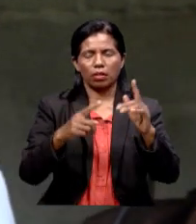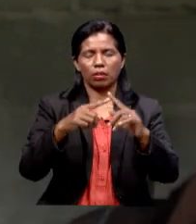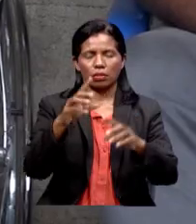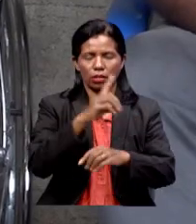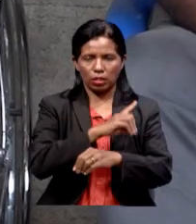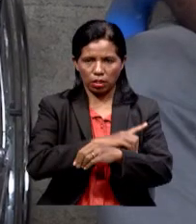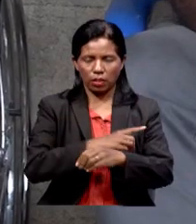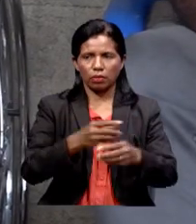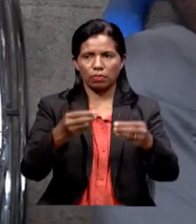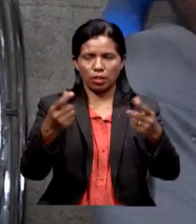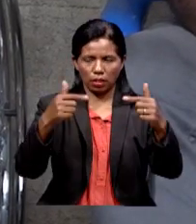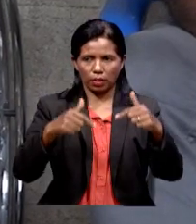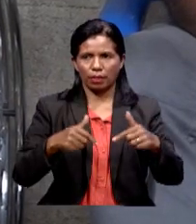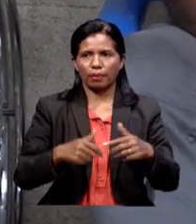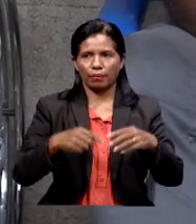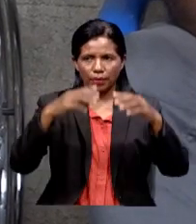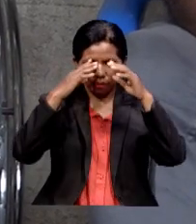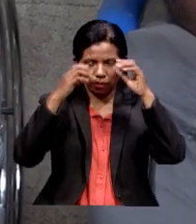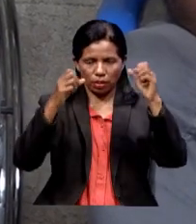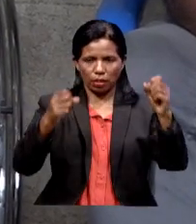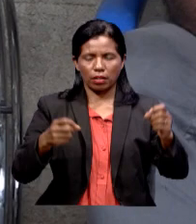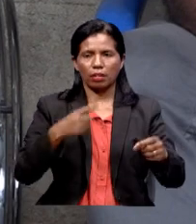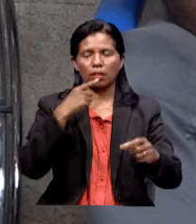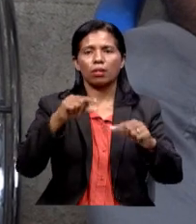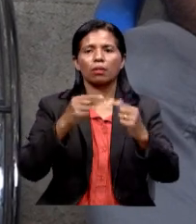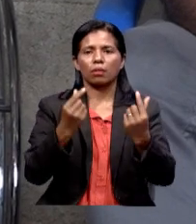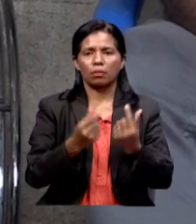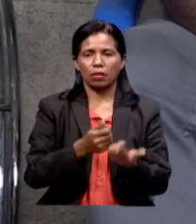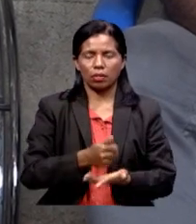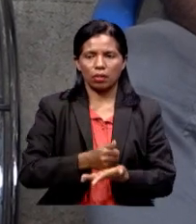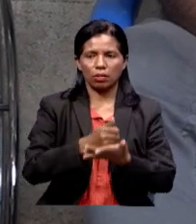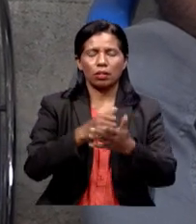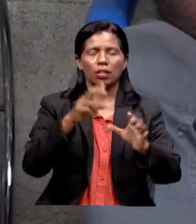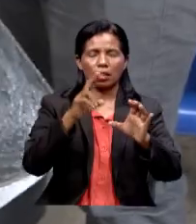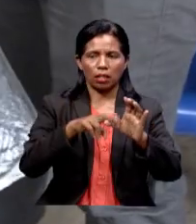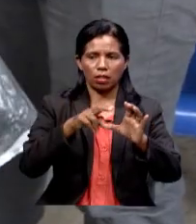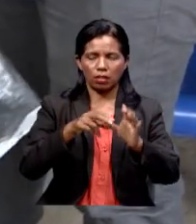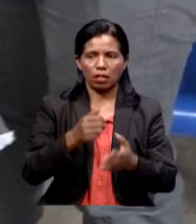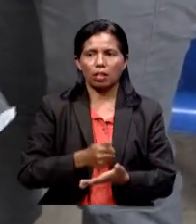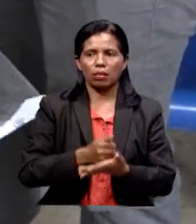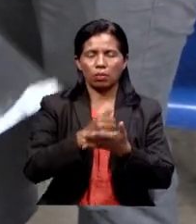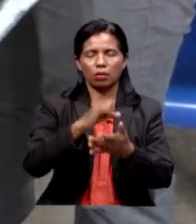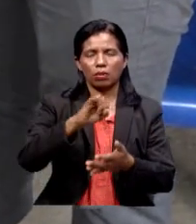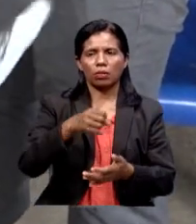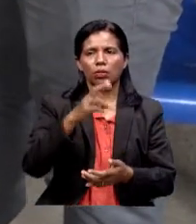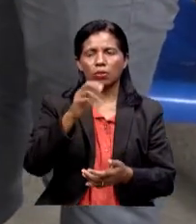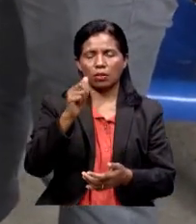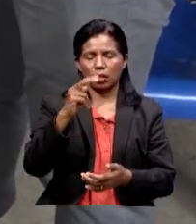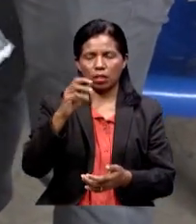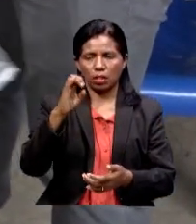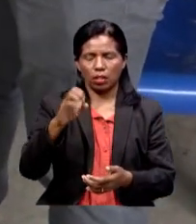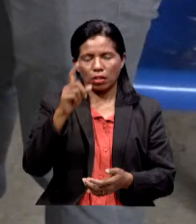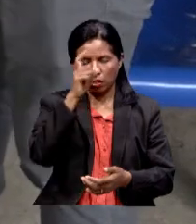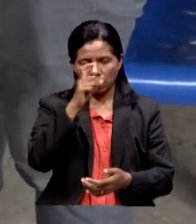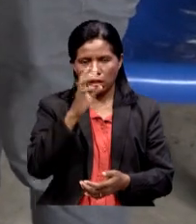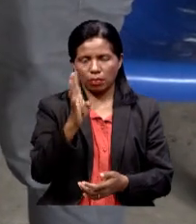intervidual. Presidente da República Mos orienta a equipa hodi apoia cadeira roda atu ajuda Joaninha Sarmento nebe ho idade